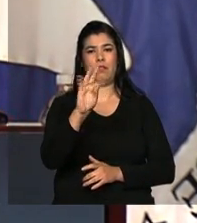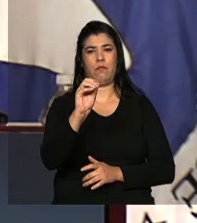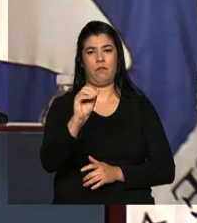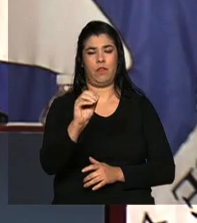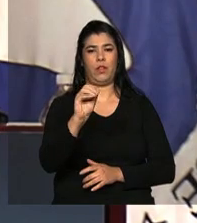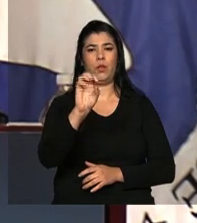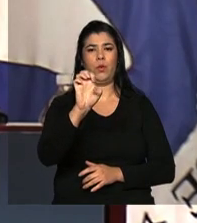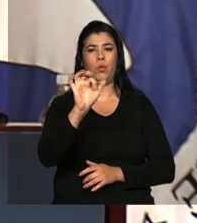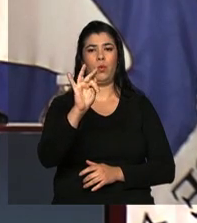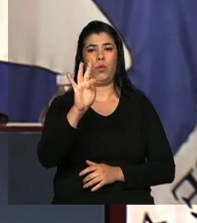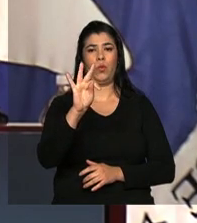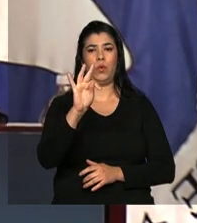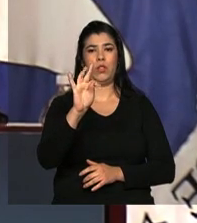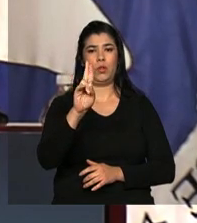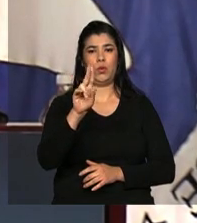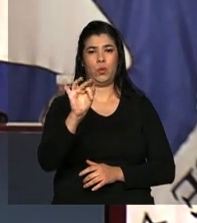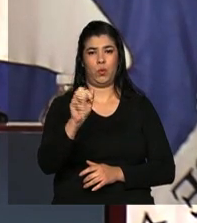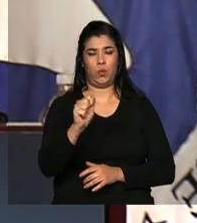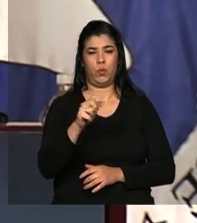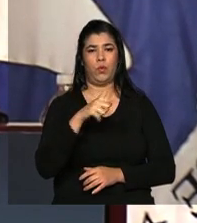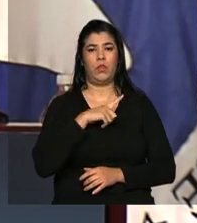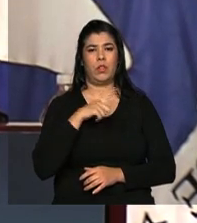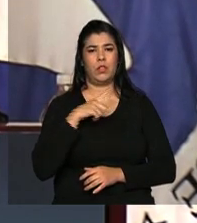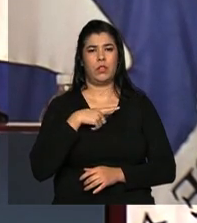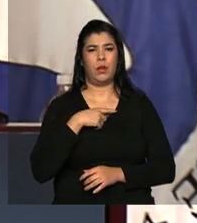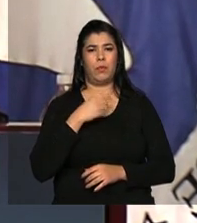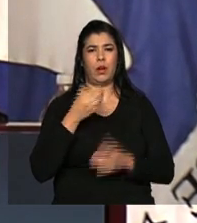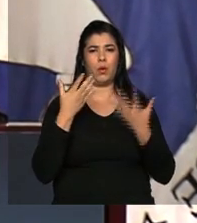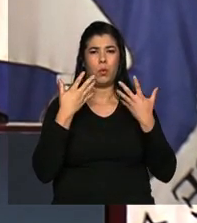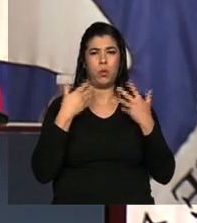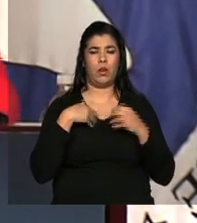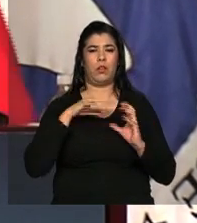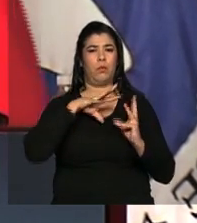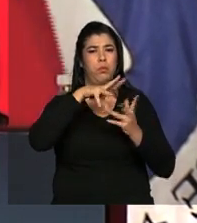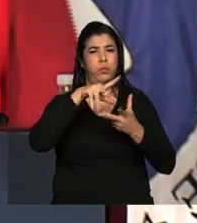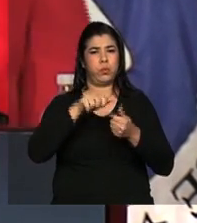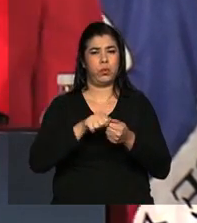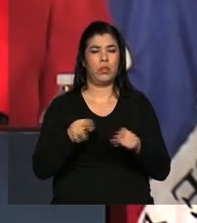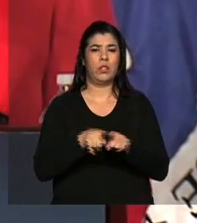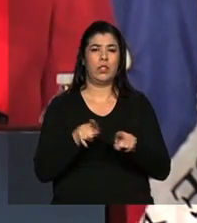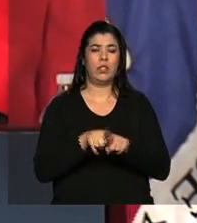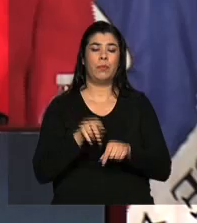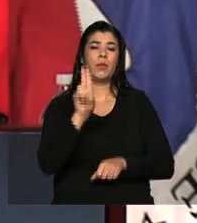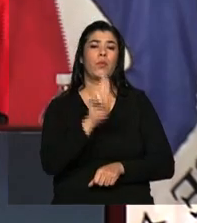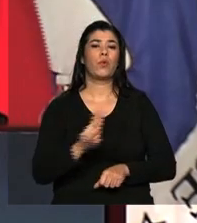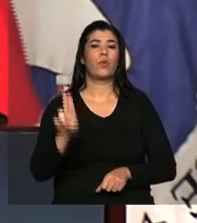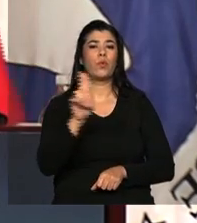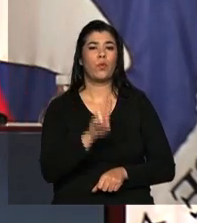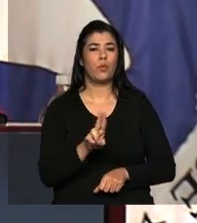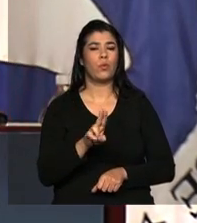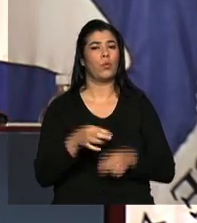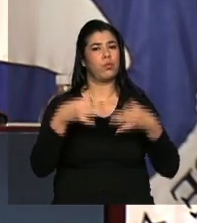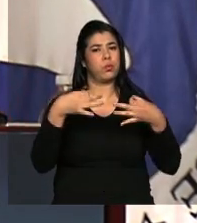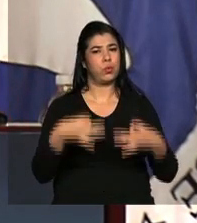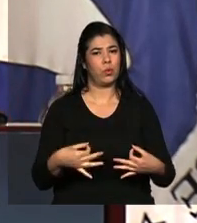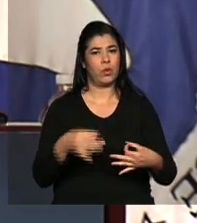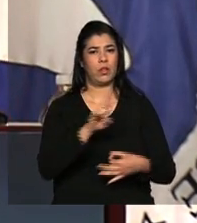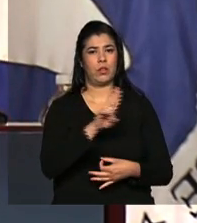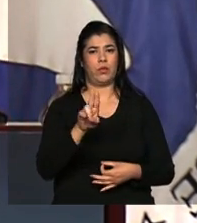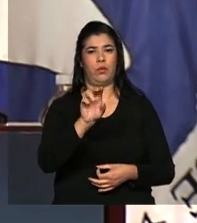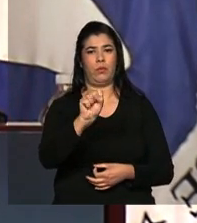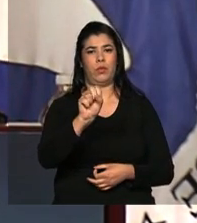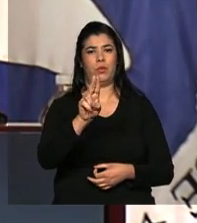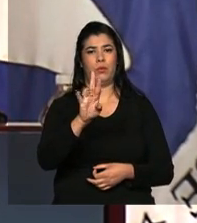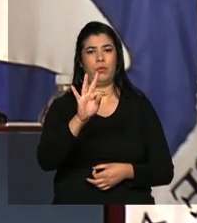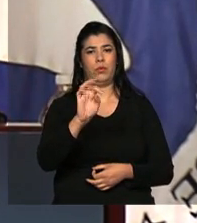iniciativa presidencial conjunta sobre o uso sustentável da terra. Vale lembrar